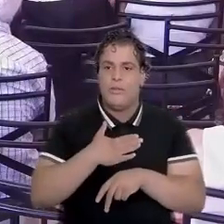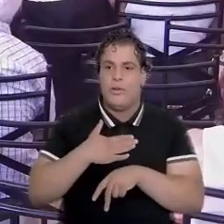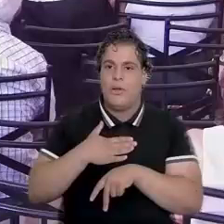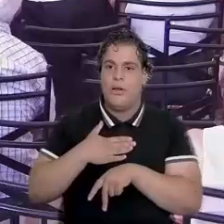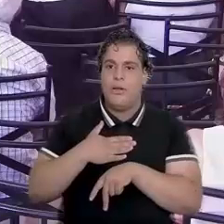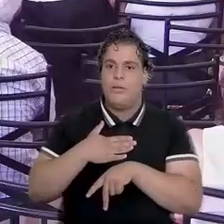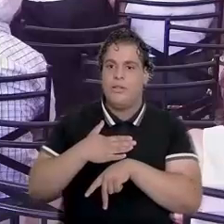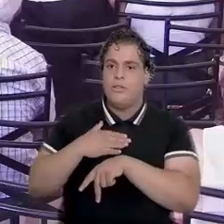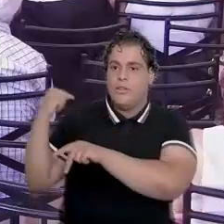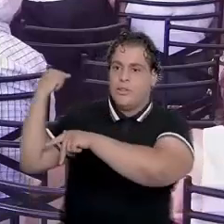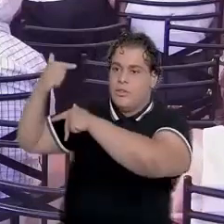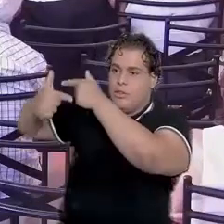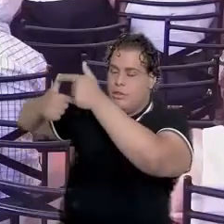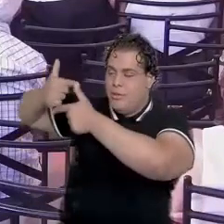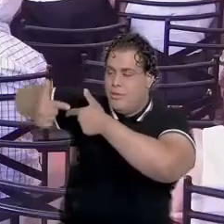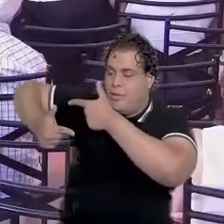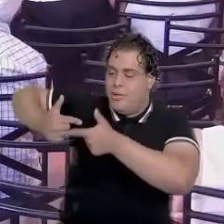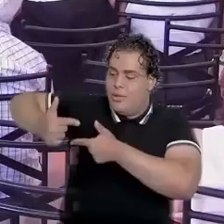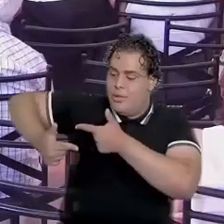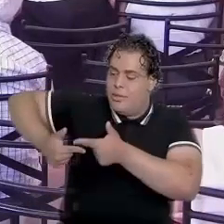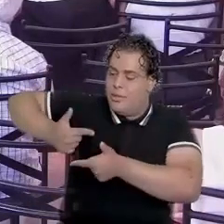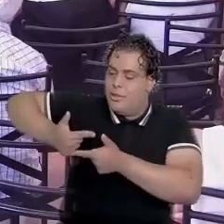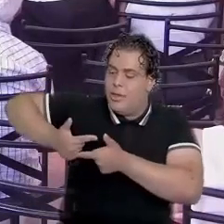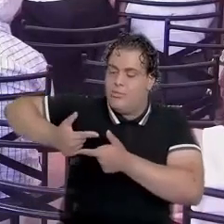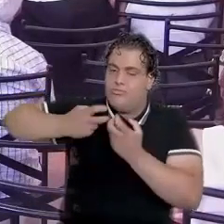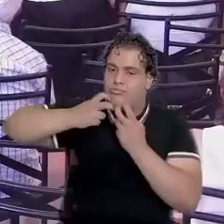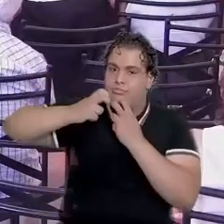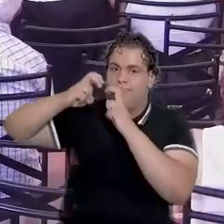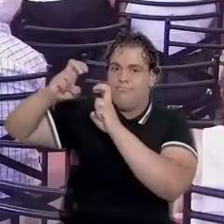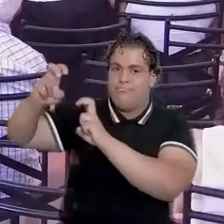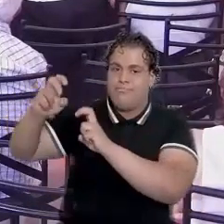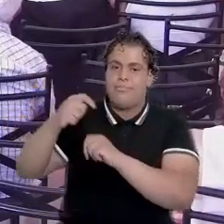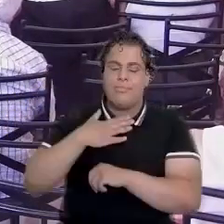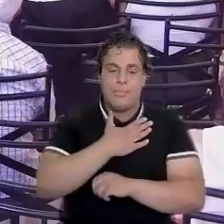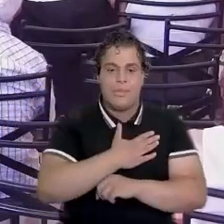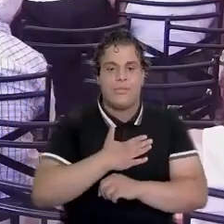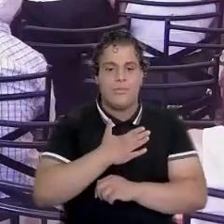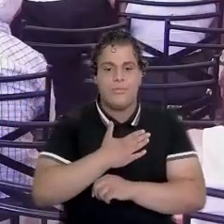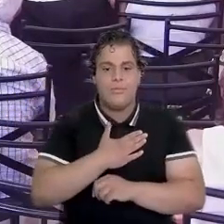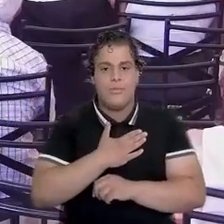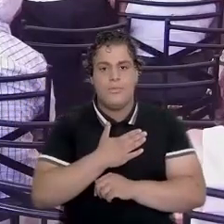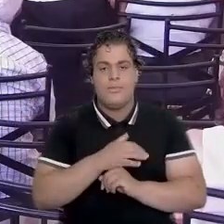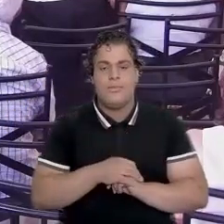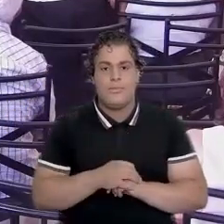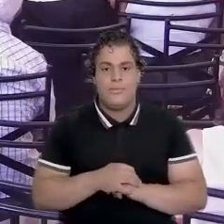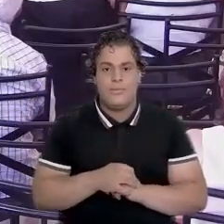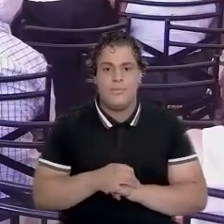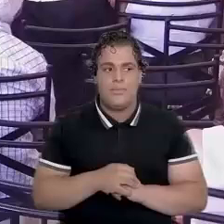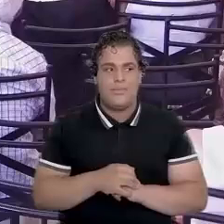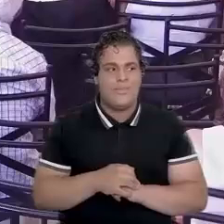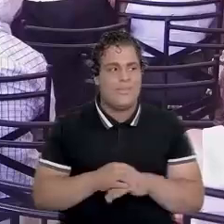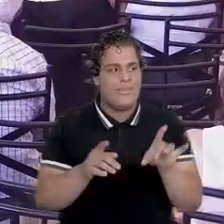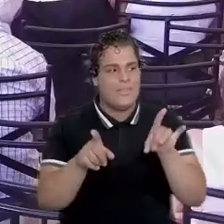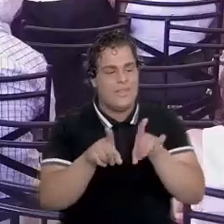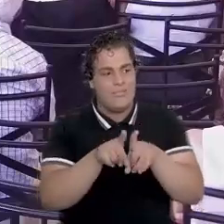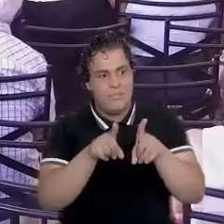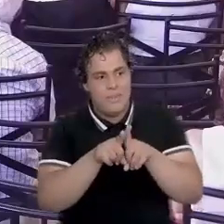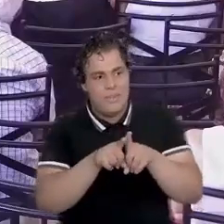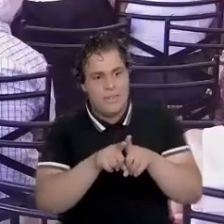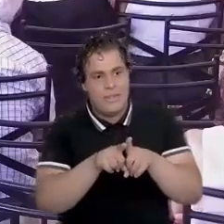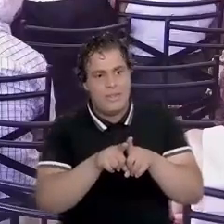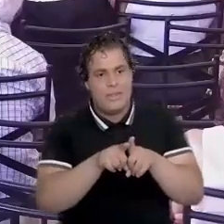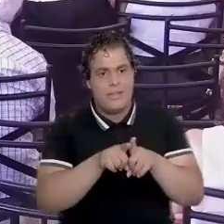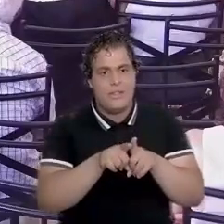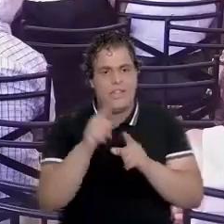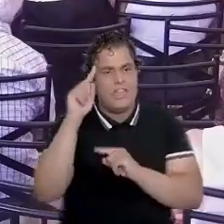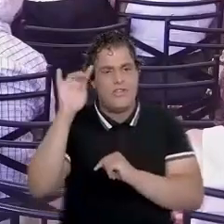oral, eu acho muito bonita, eu gosto de contestar também algumas verdades, assim, alguma coisa